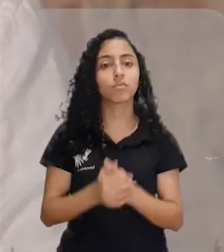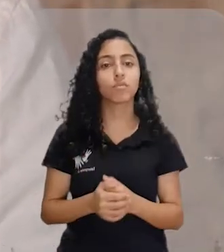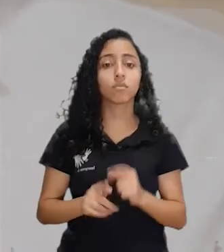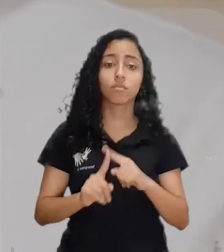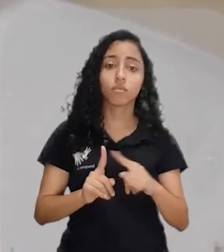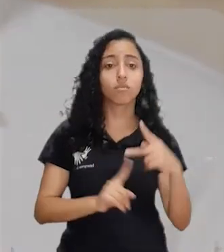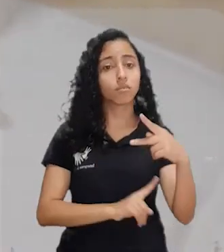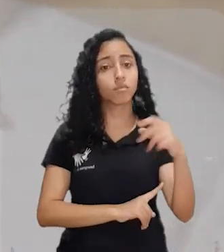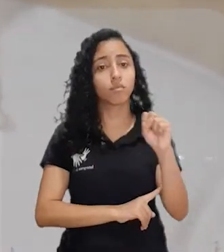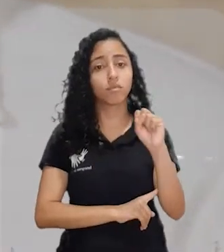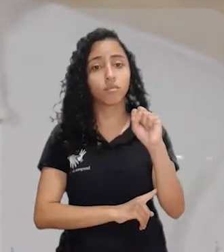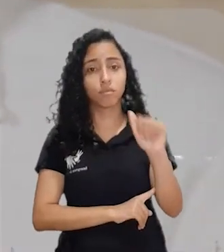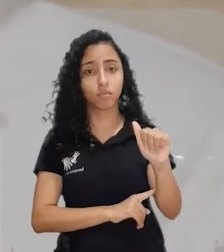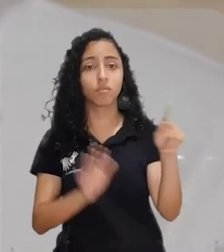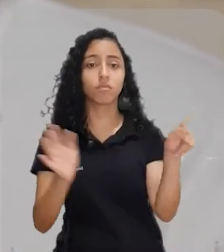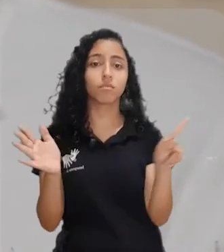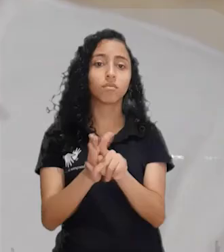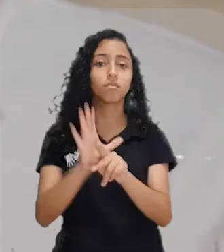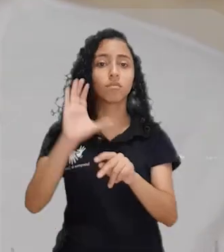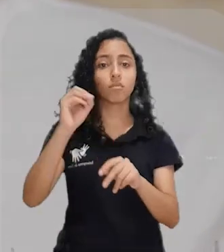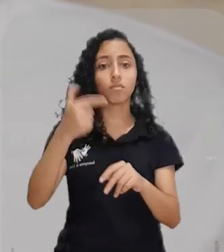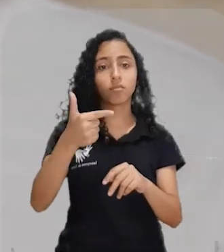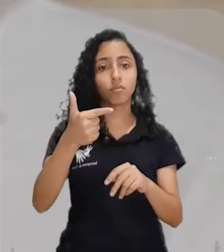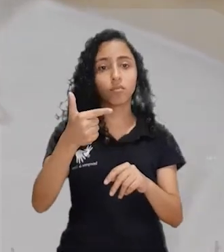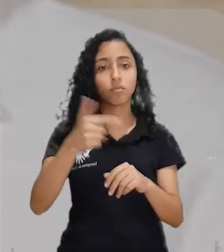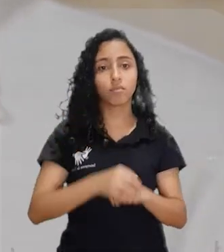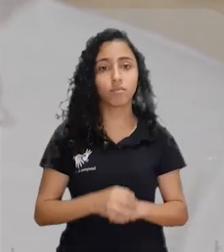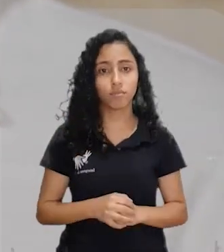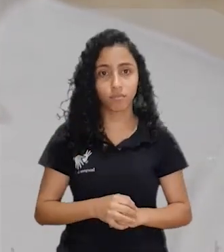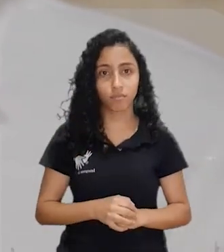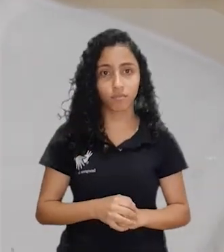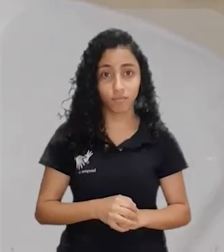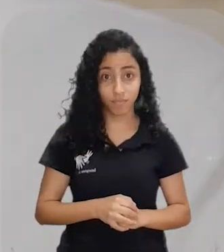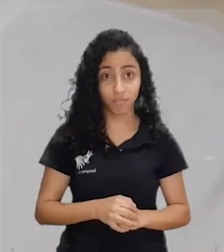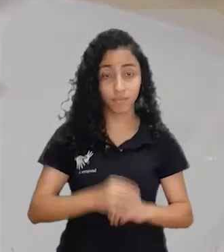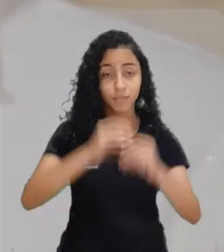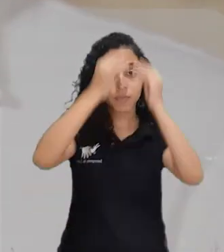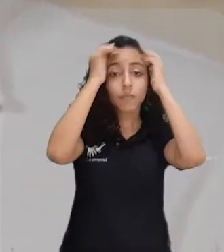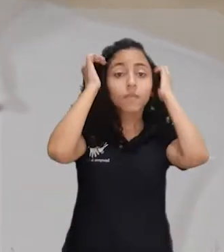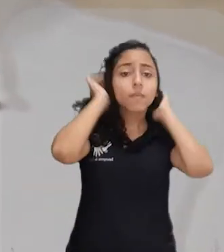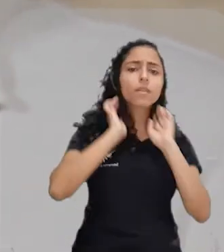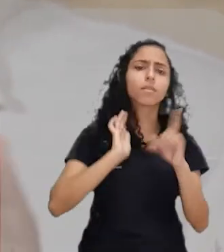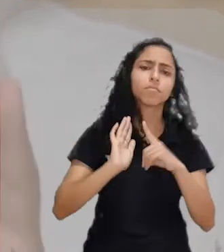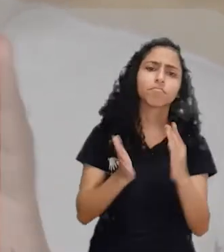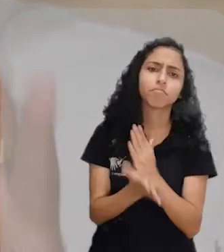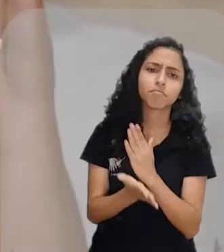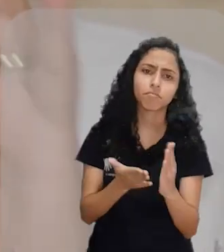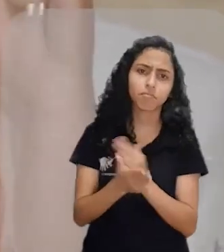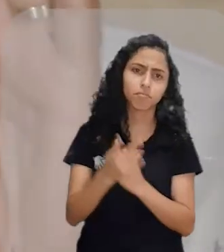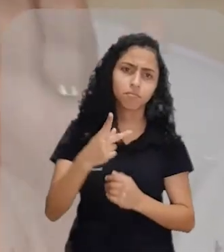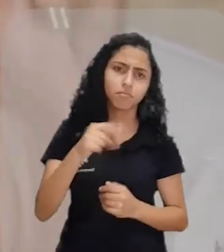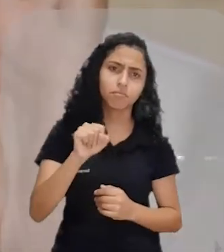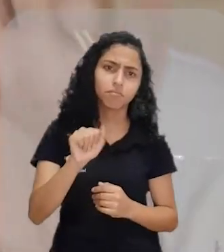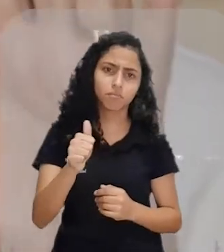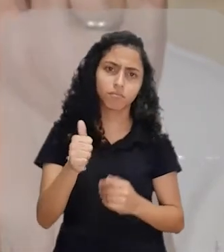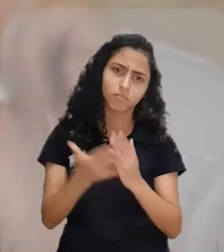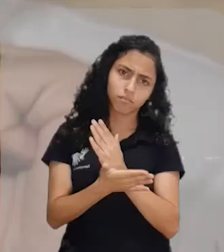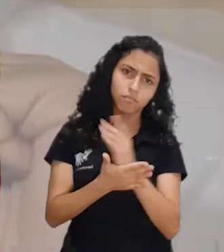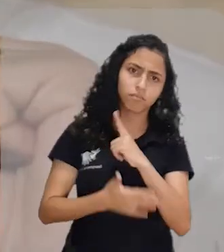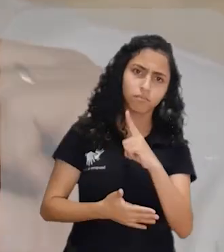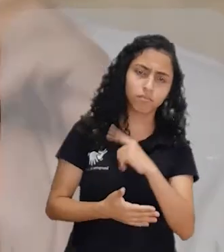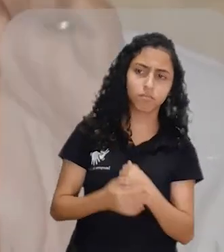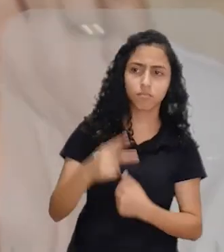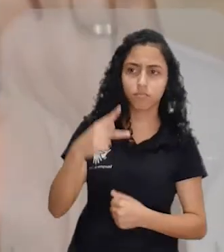mesma lógica, só que seria um PSA de carbono e não um PSA hídrico. Bom, então existem algumas formas de